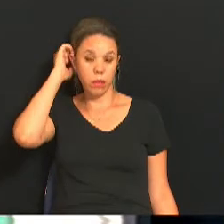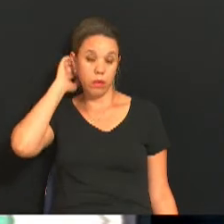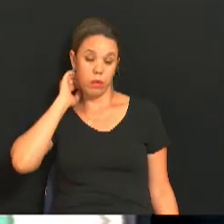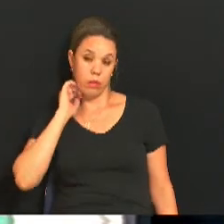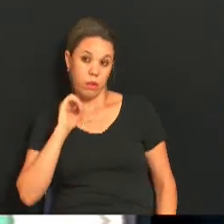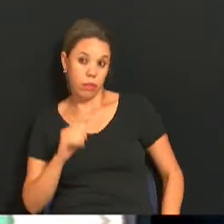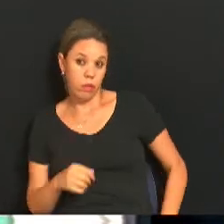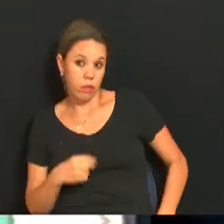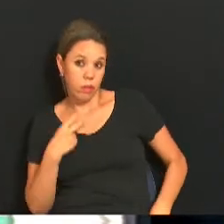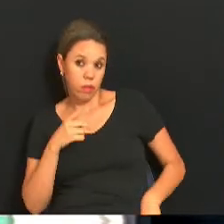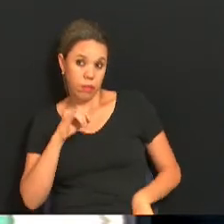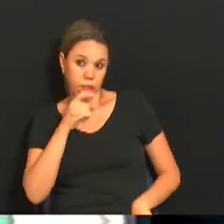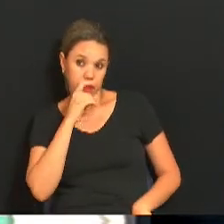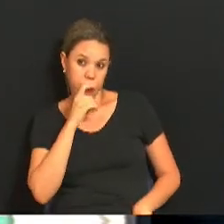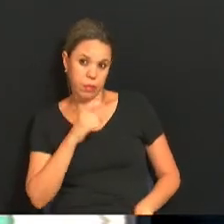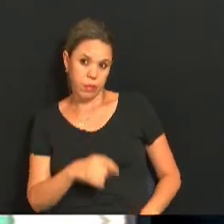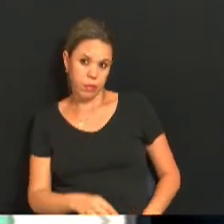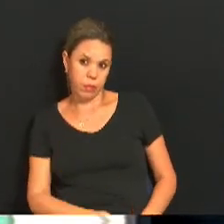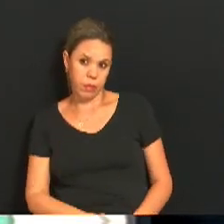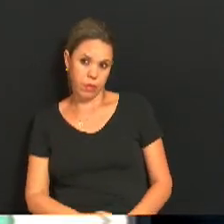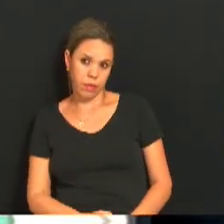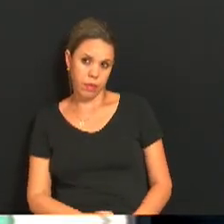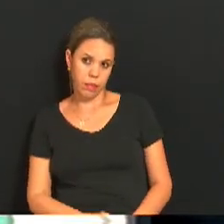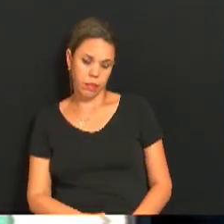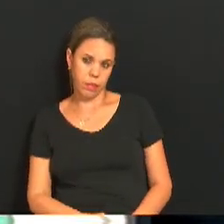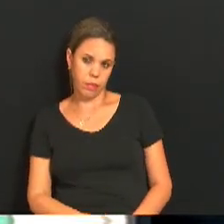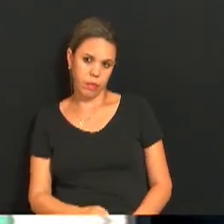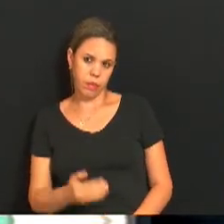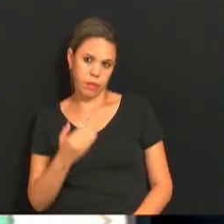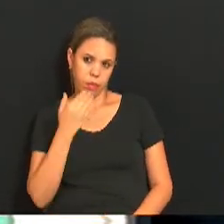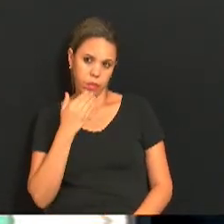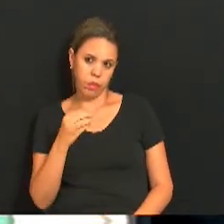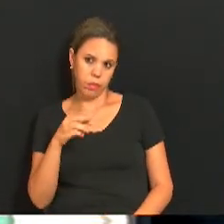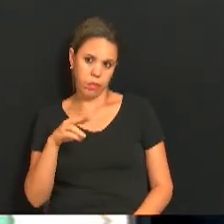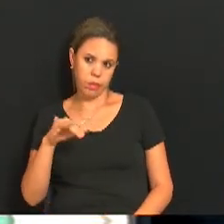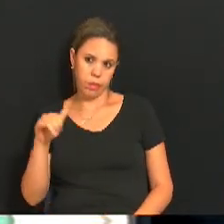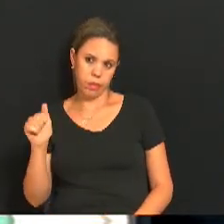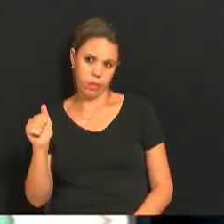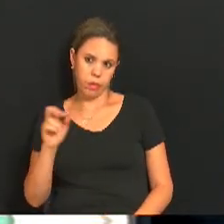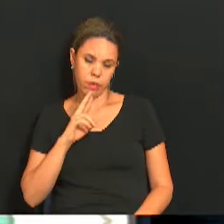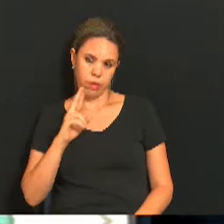Pedro Schneider eu vou pedir para Mariana